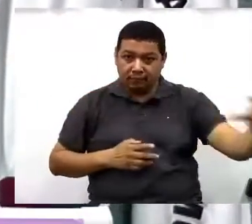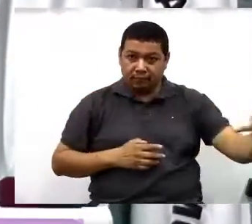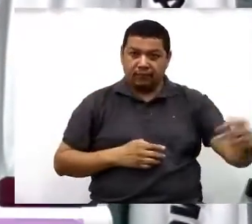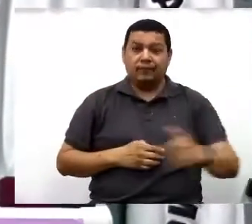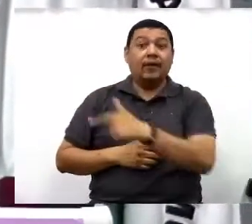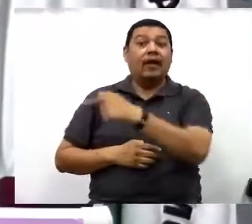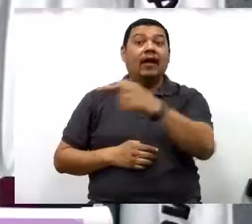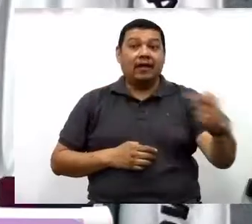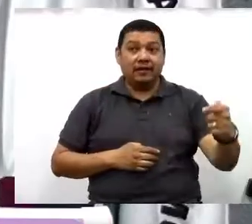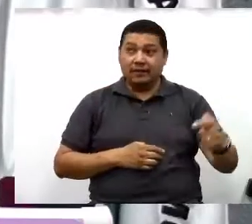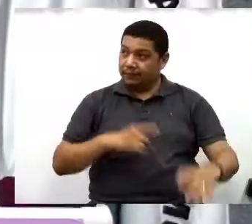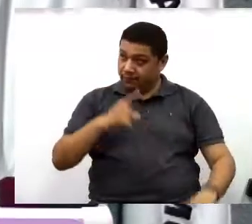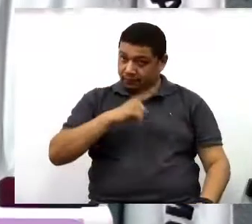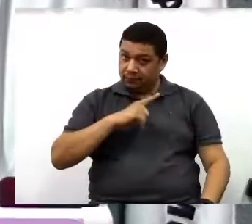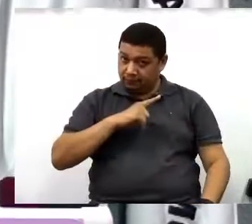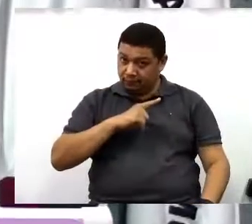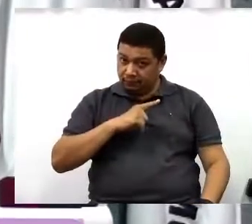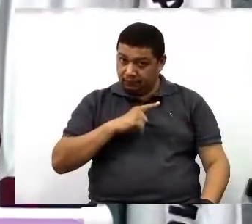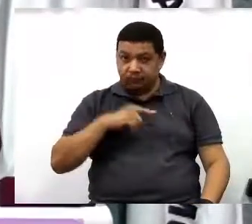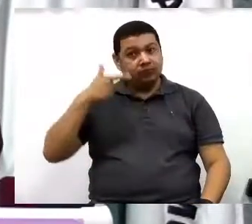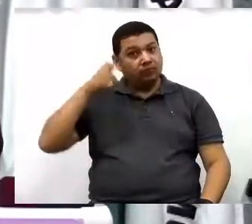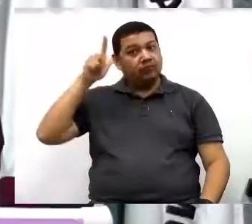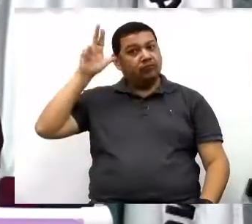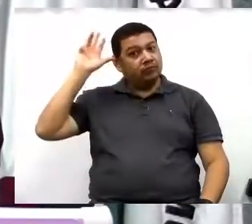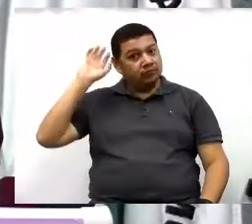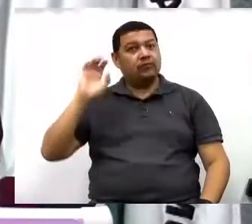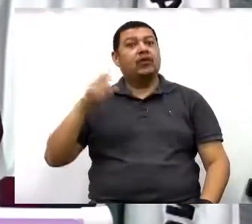Vivemos últimos dias aí difícil,